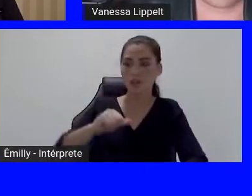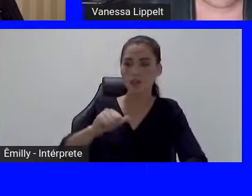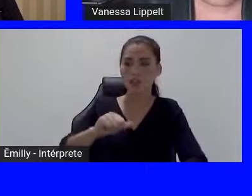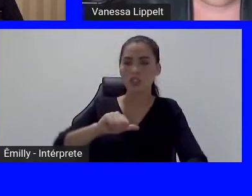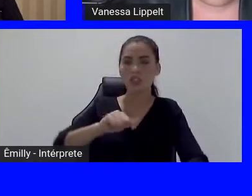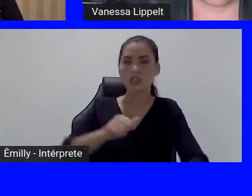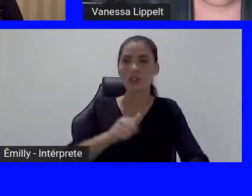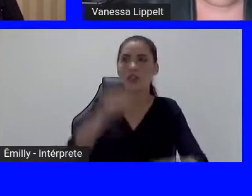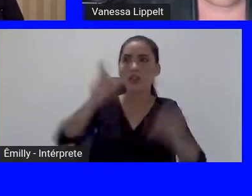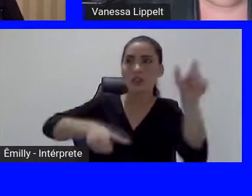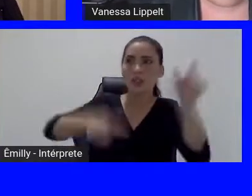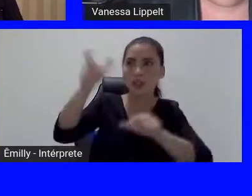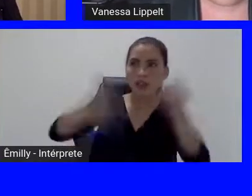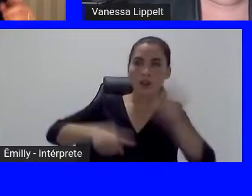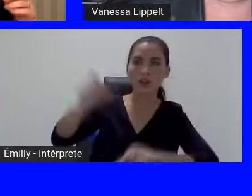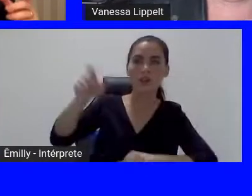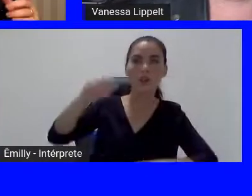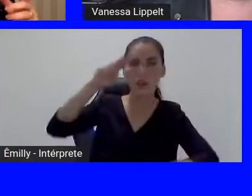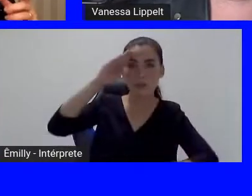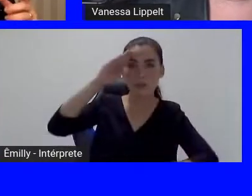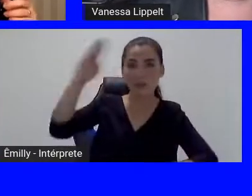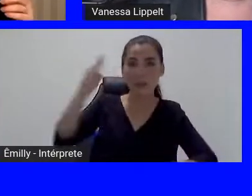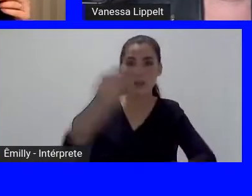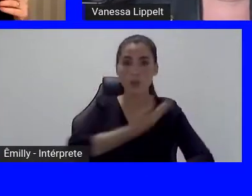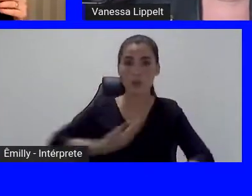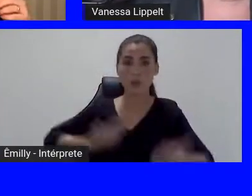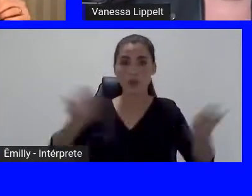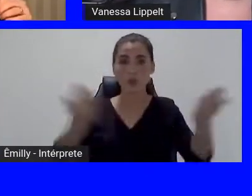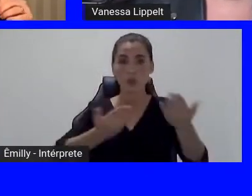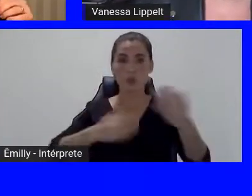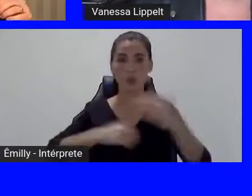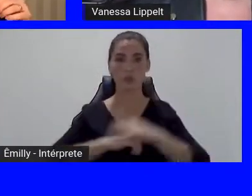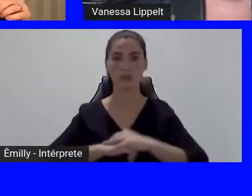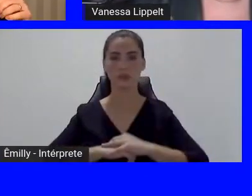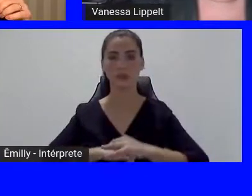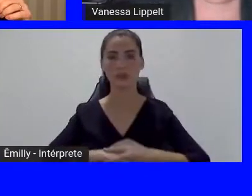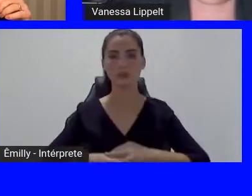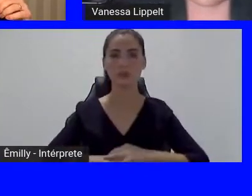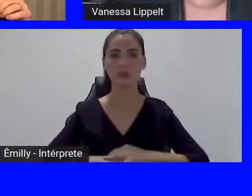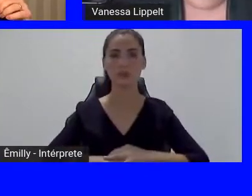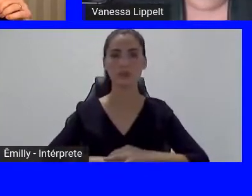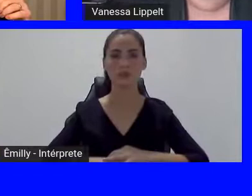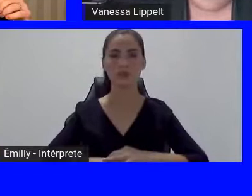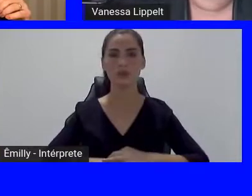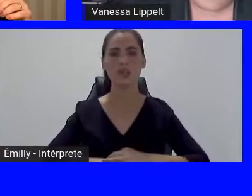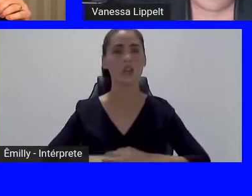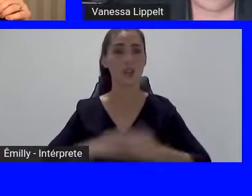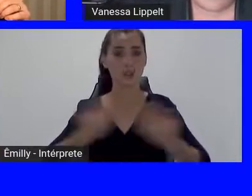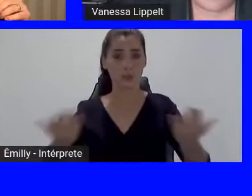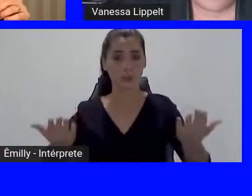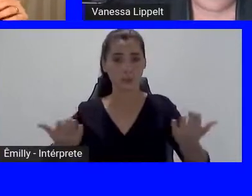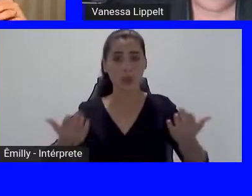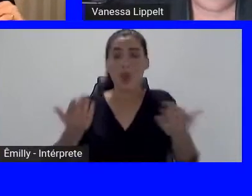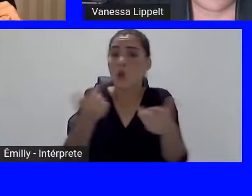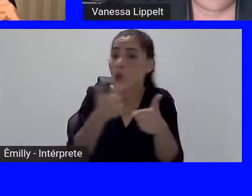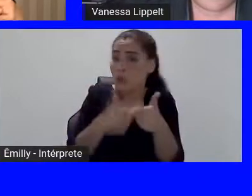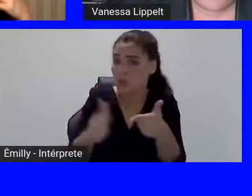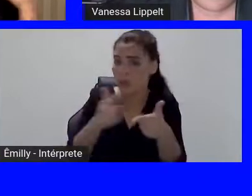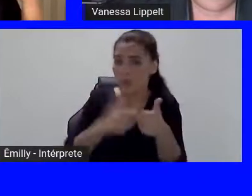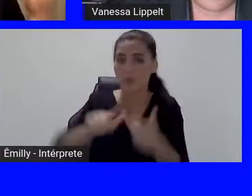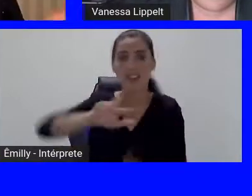governo? O problema não está na militarização da política, né, mas